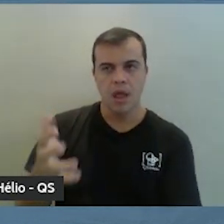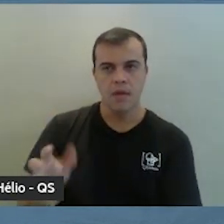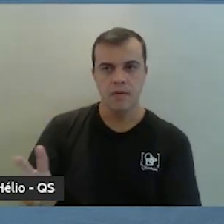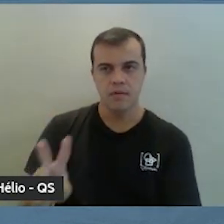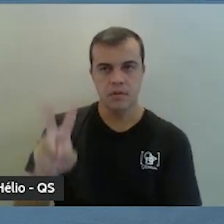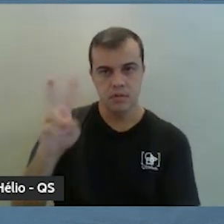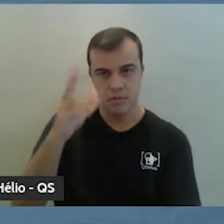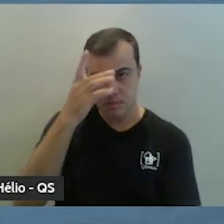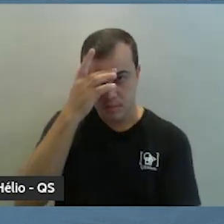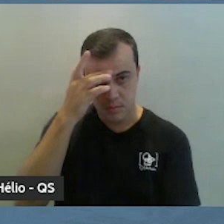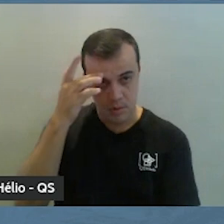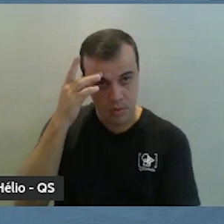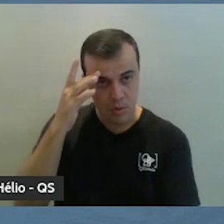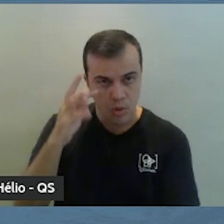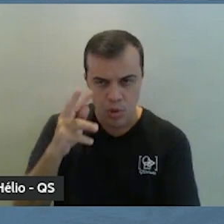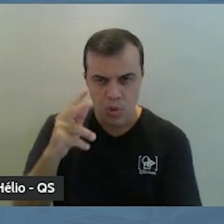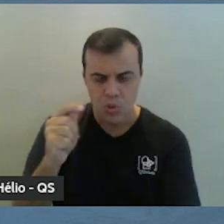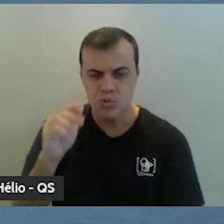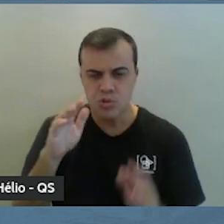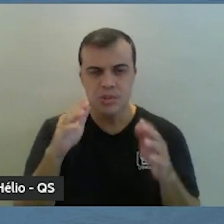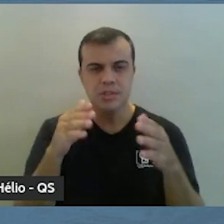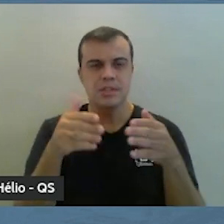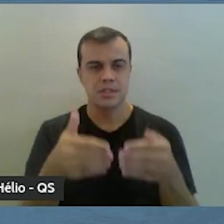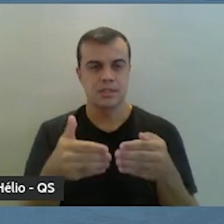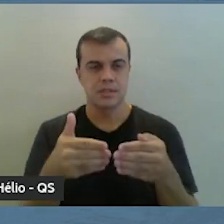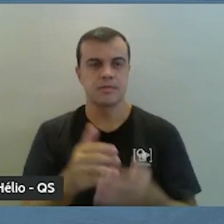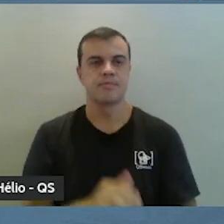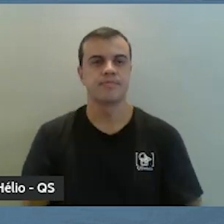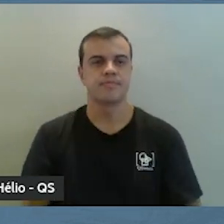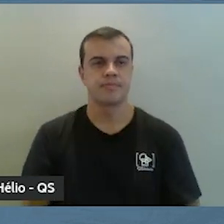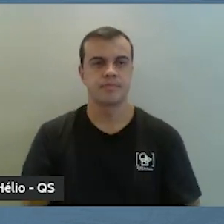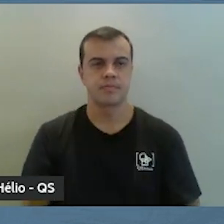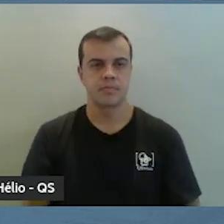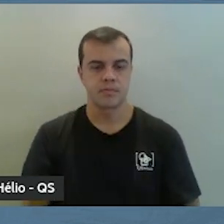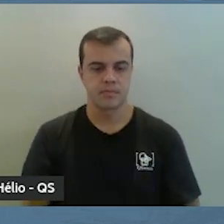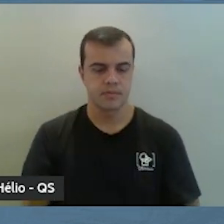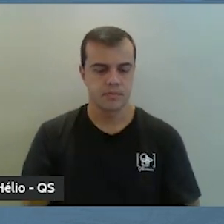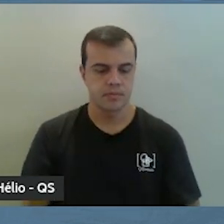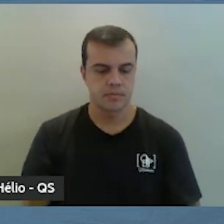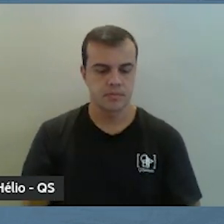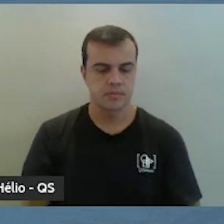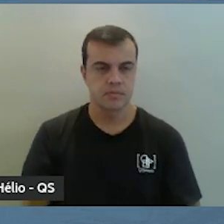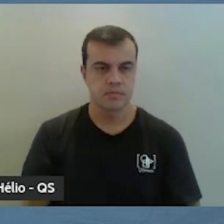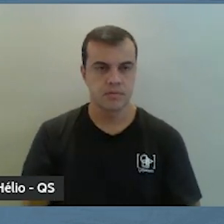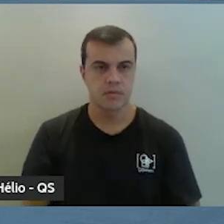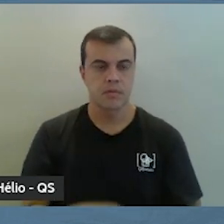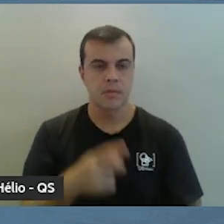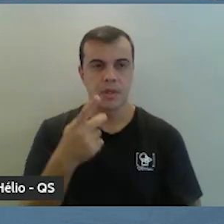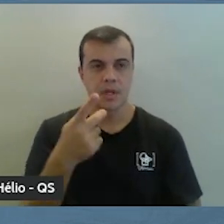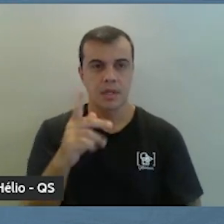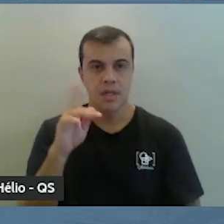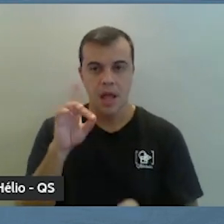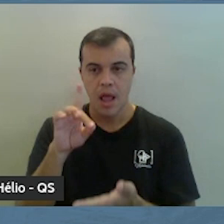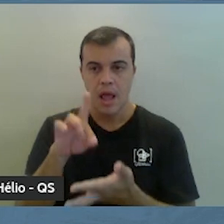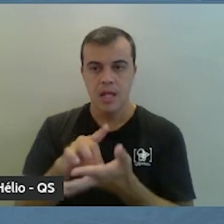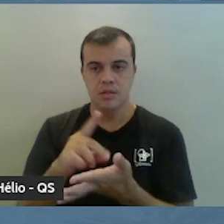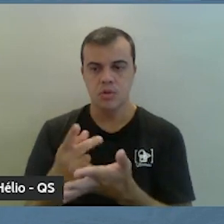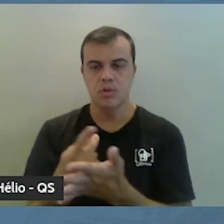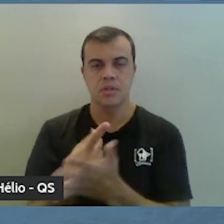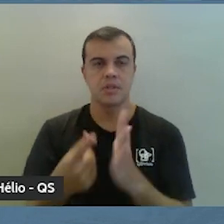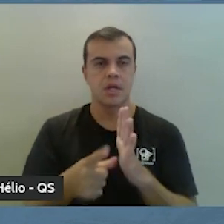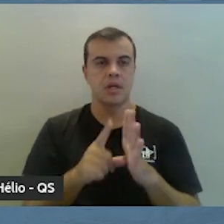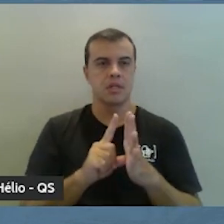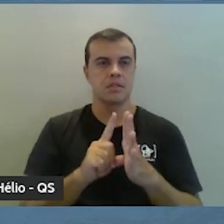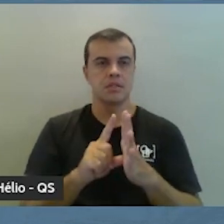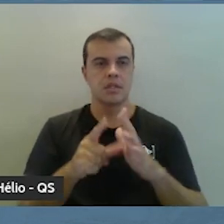pessoa. Então, assim, é tudo muito direcionado, muito falseado. E esse realismo que acontece antes do modernismo,